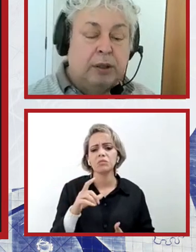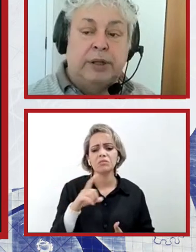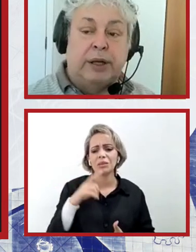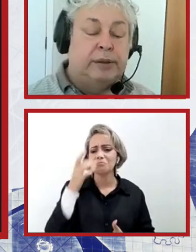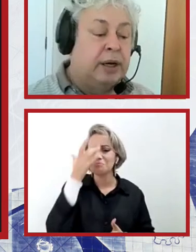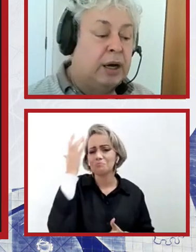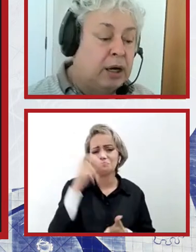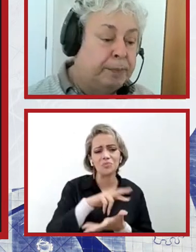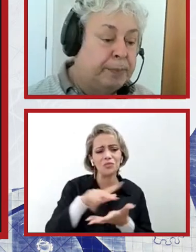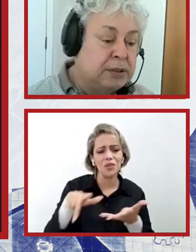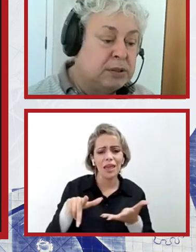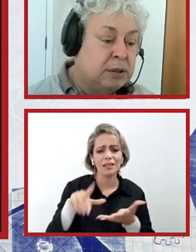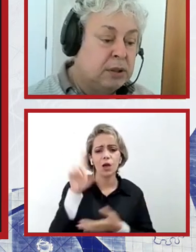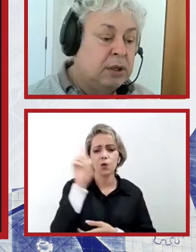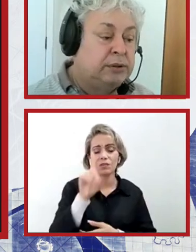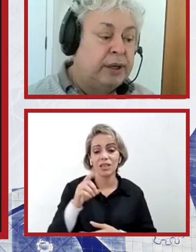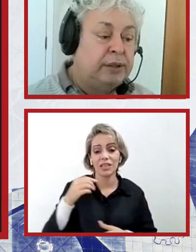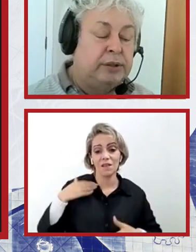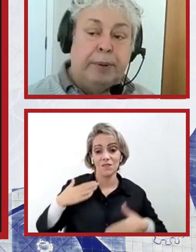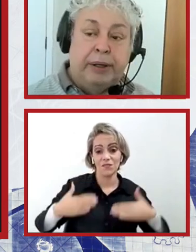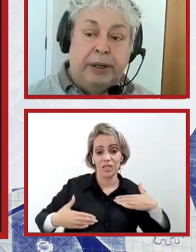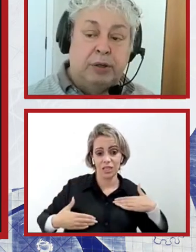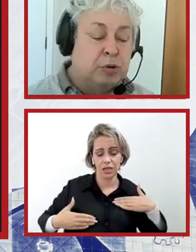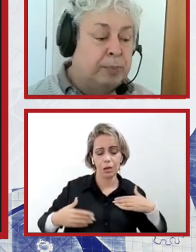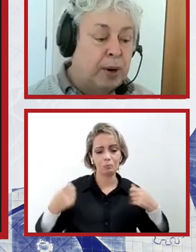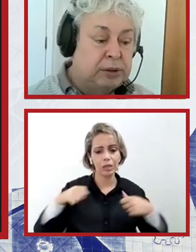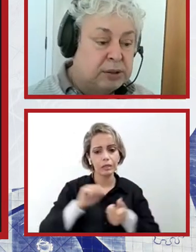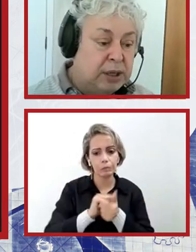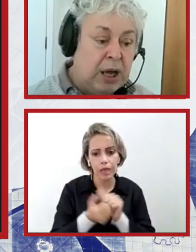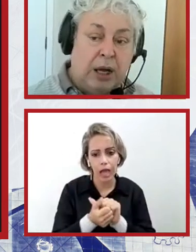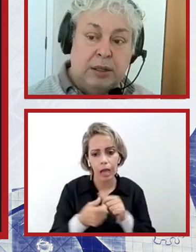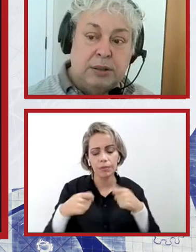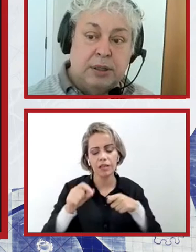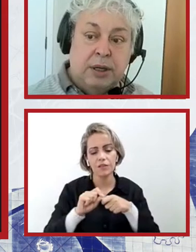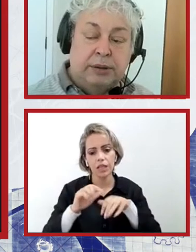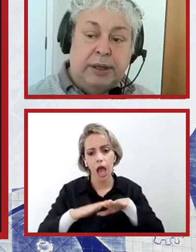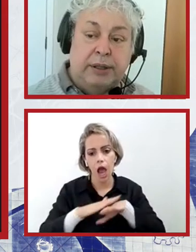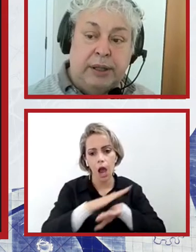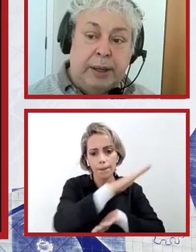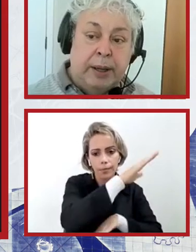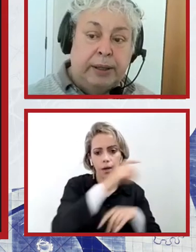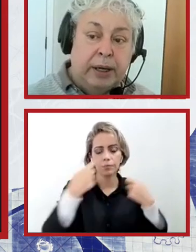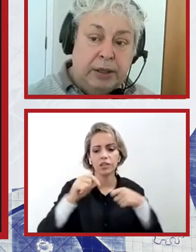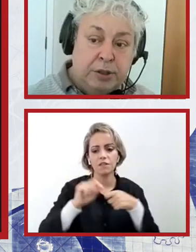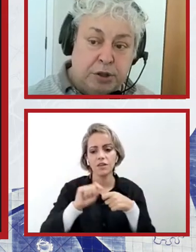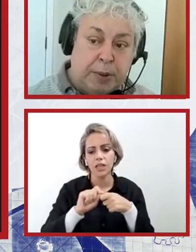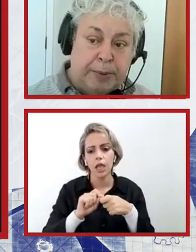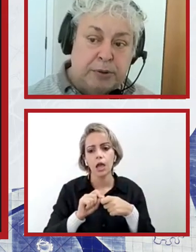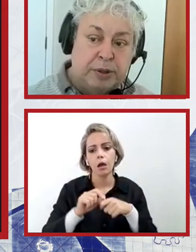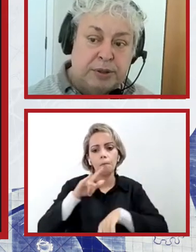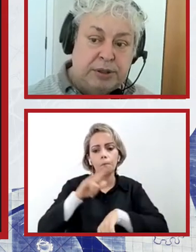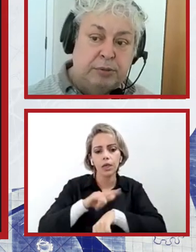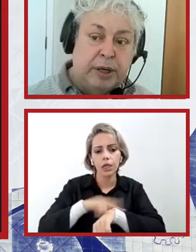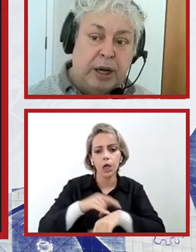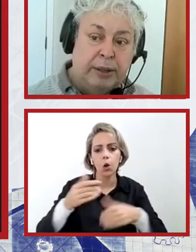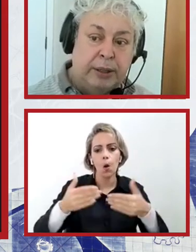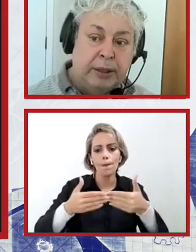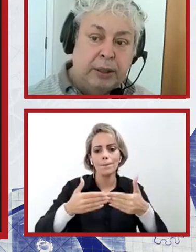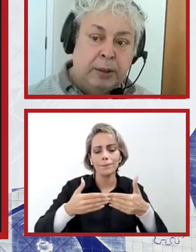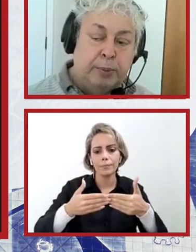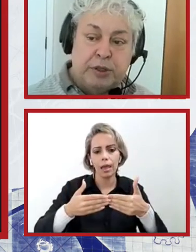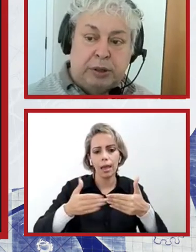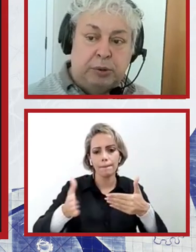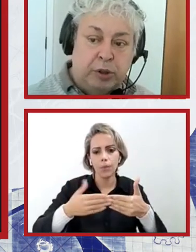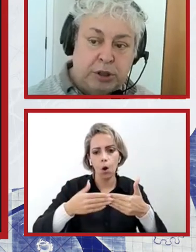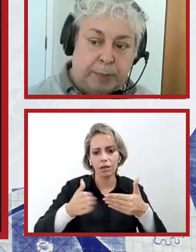adaptar. Tem que ter rampas, tem que ter banheiros com portas largas, tem que ter ganchos para a pessoa segurar,